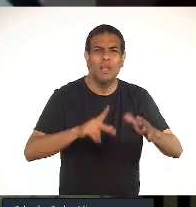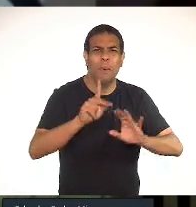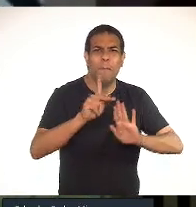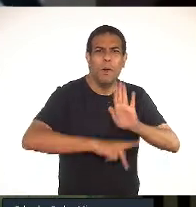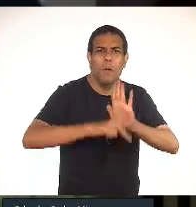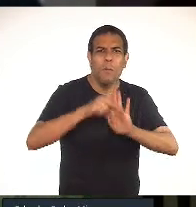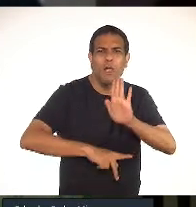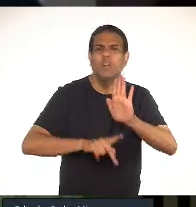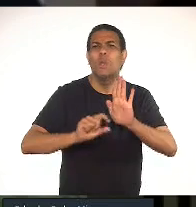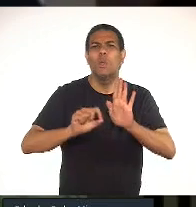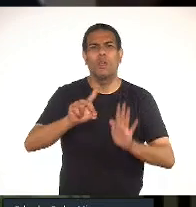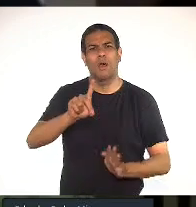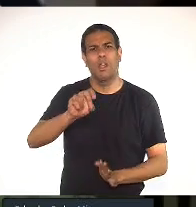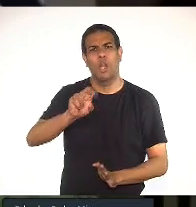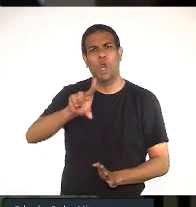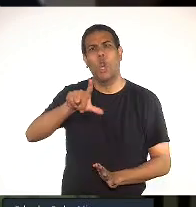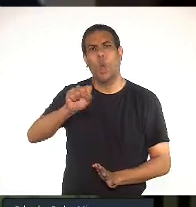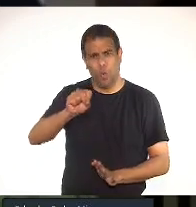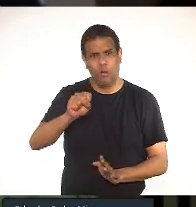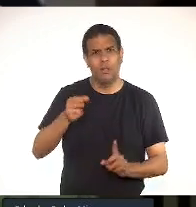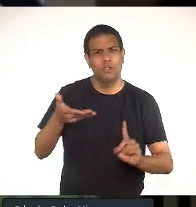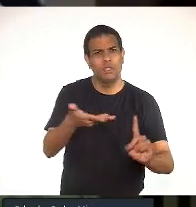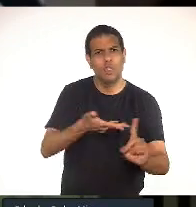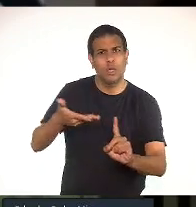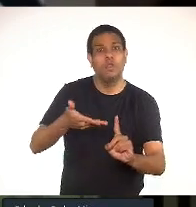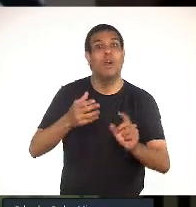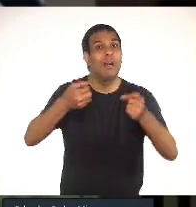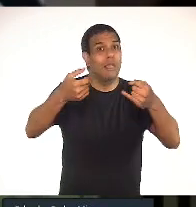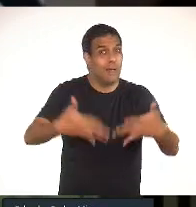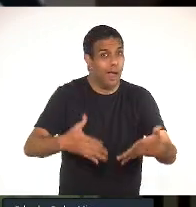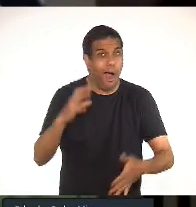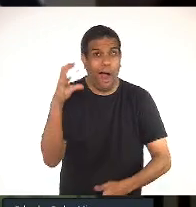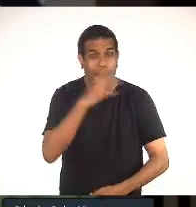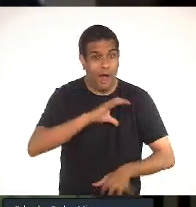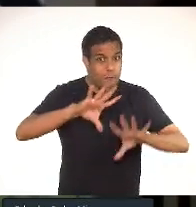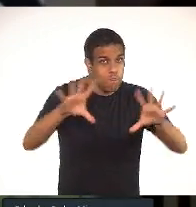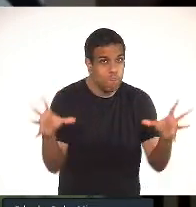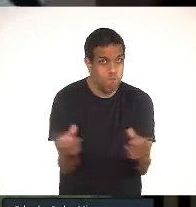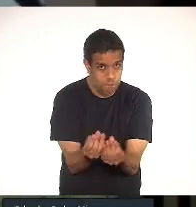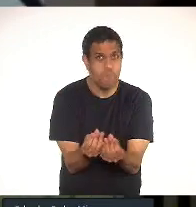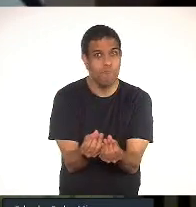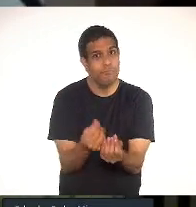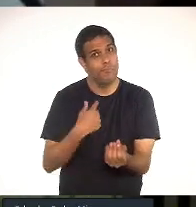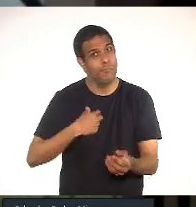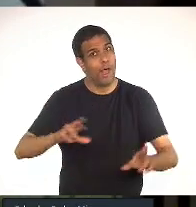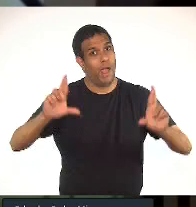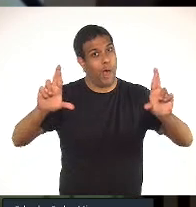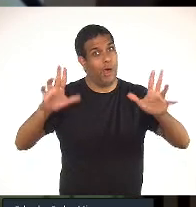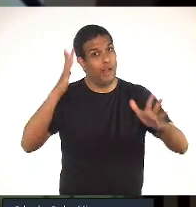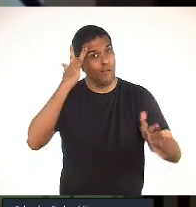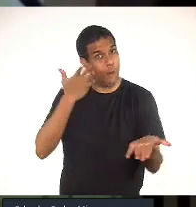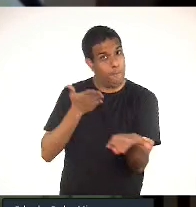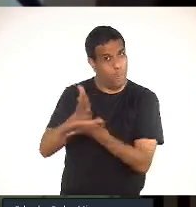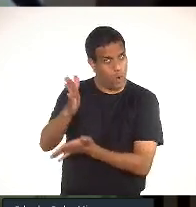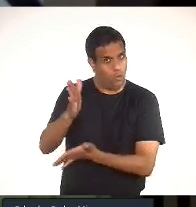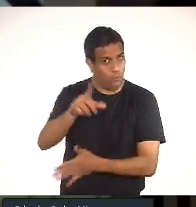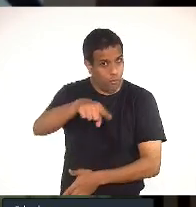das doulas. Então, era sobre isso que eu queria fazer uma rápida declaração. Estou supondo que ele foi aprovado, não é